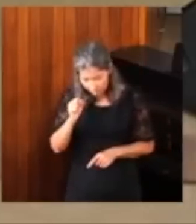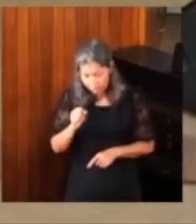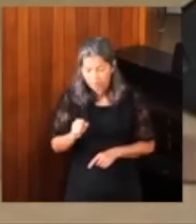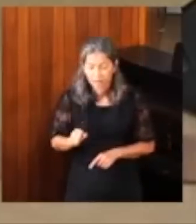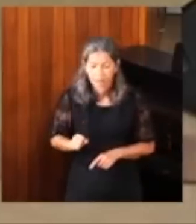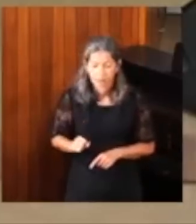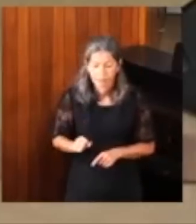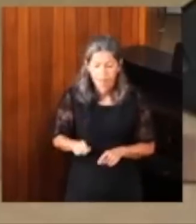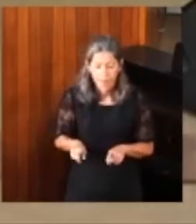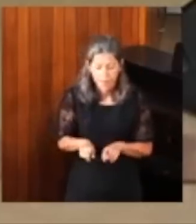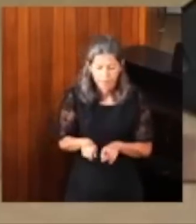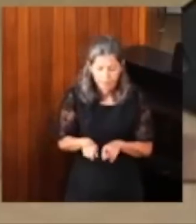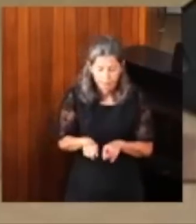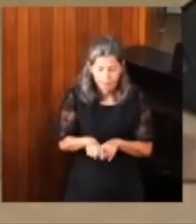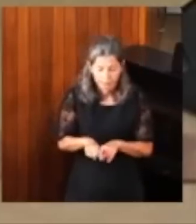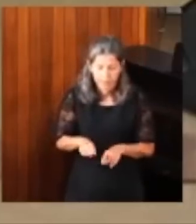profetas?